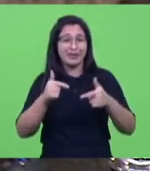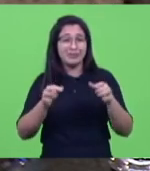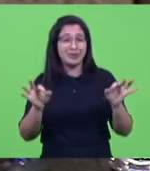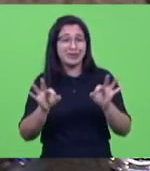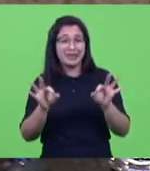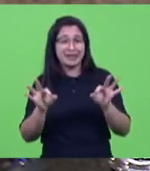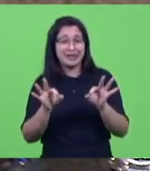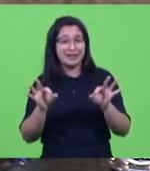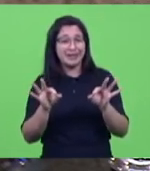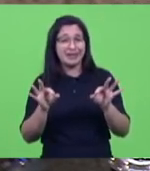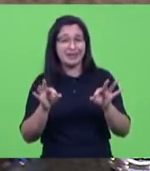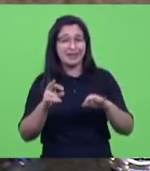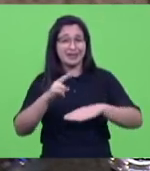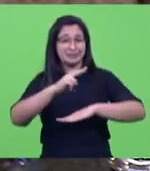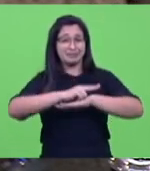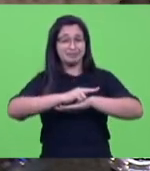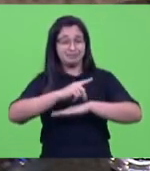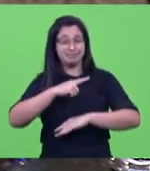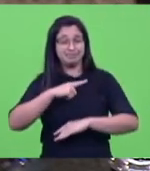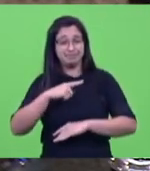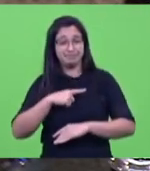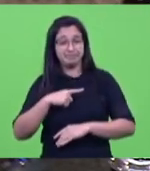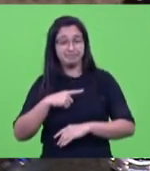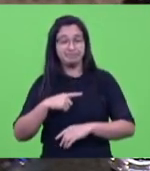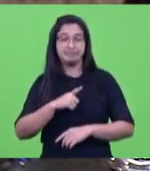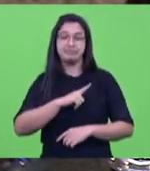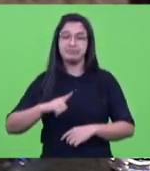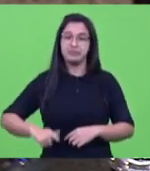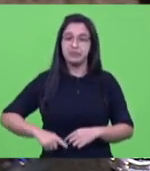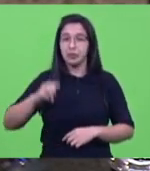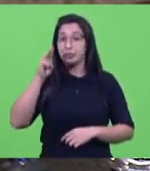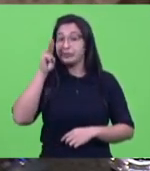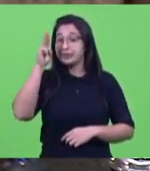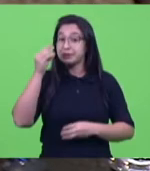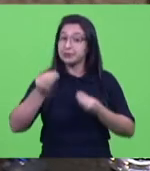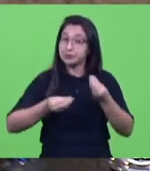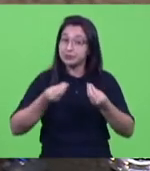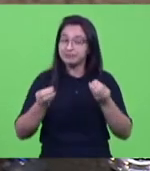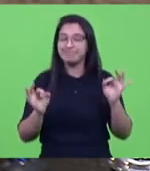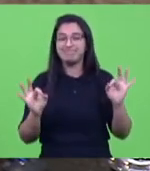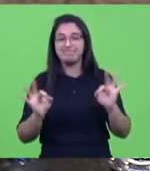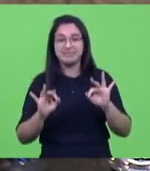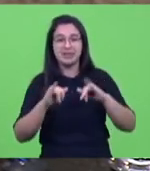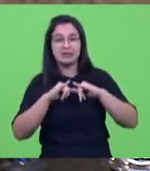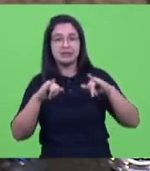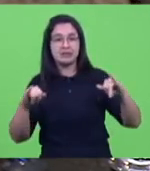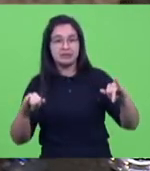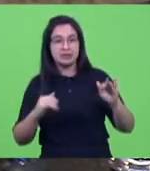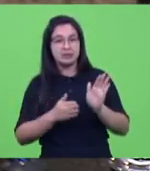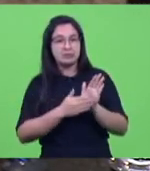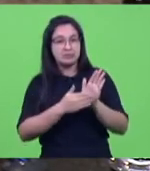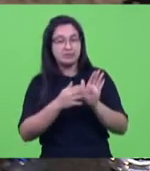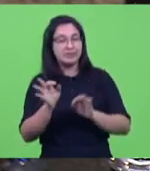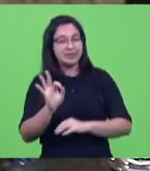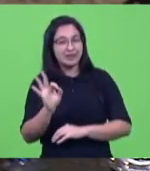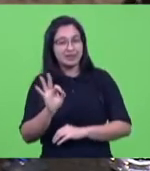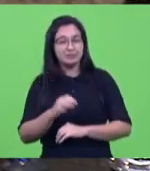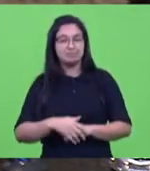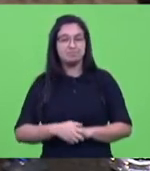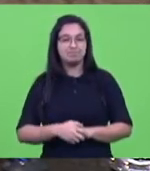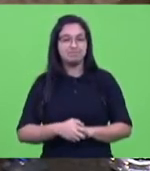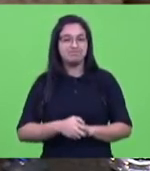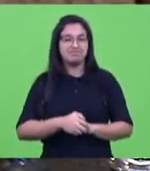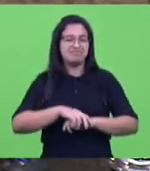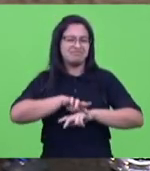movimentação do governador em prol do nosso guerreiro lá. Por diversas